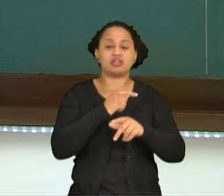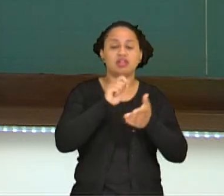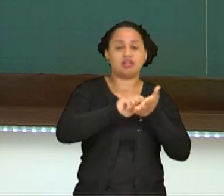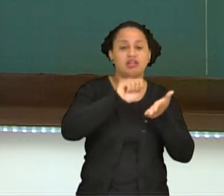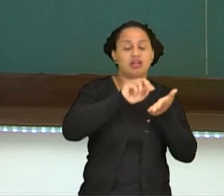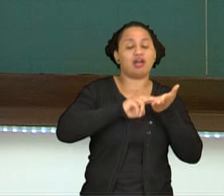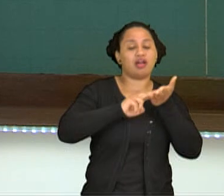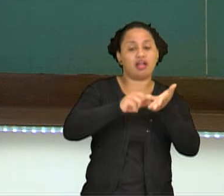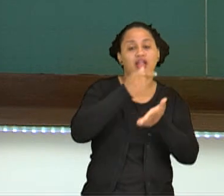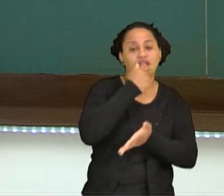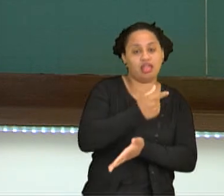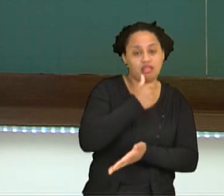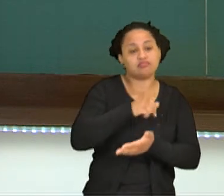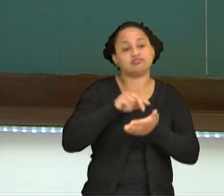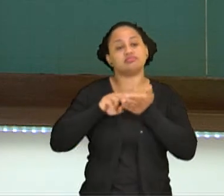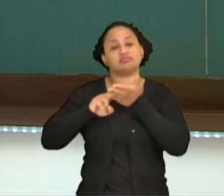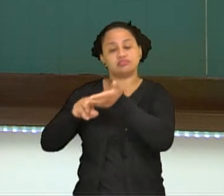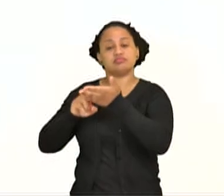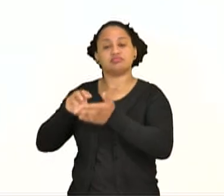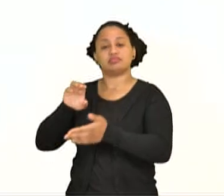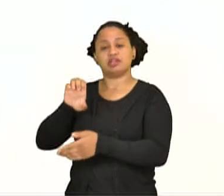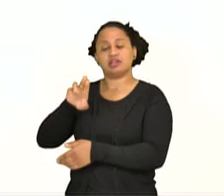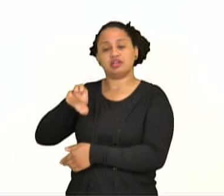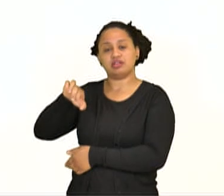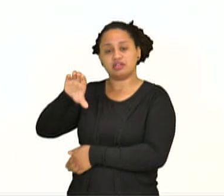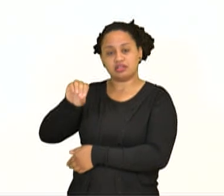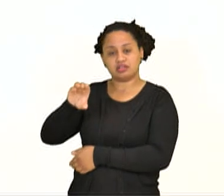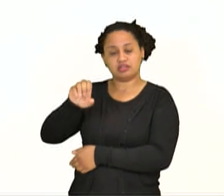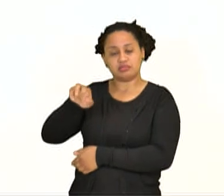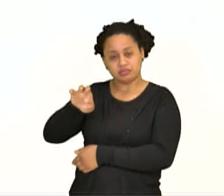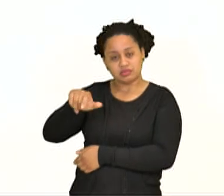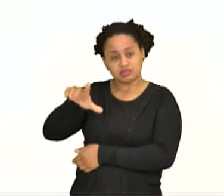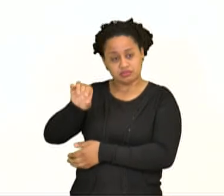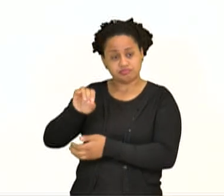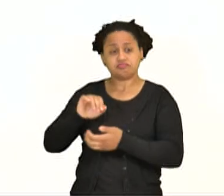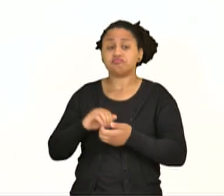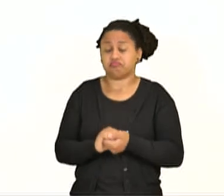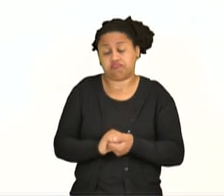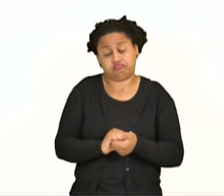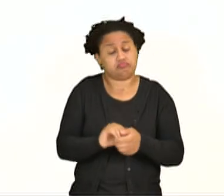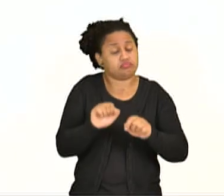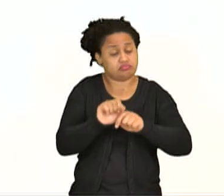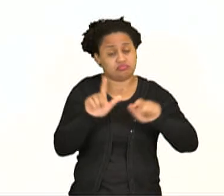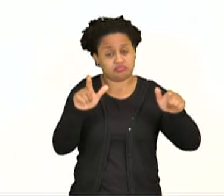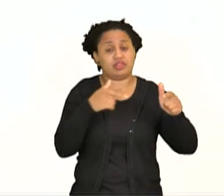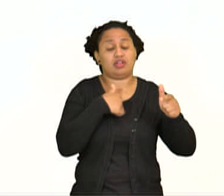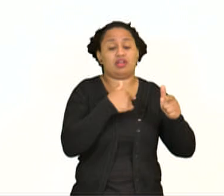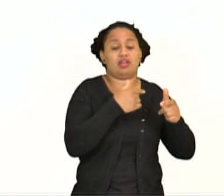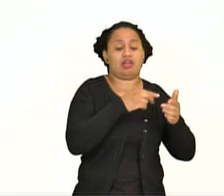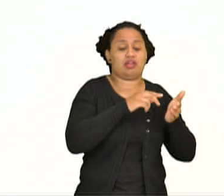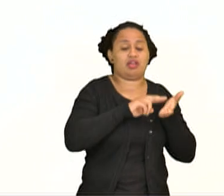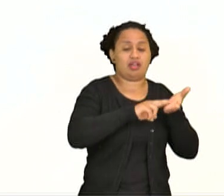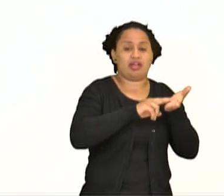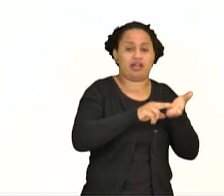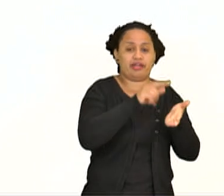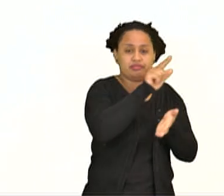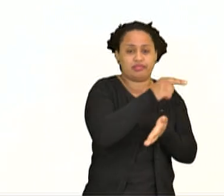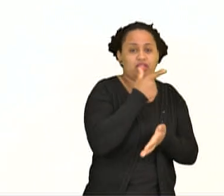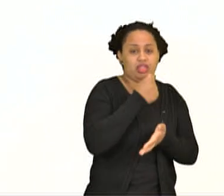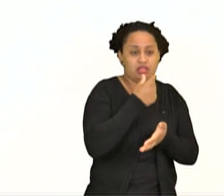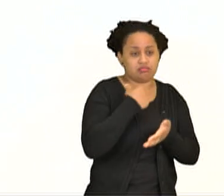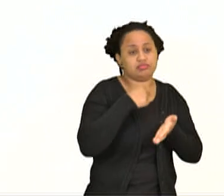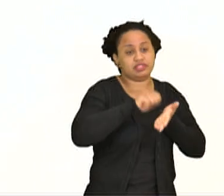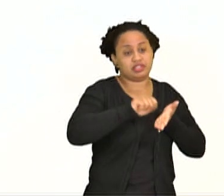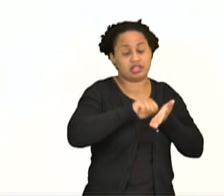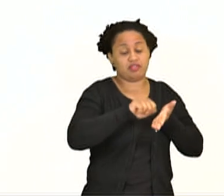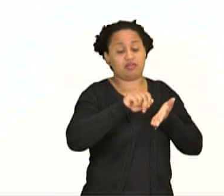Einstein e a do Erasmo Carlos? Fica claro, né, que a carta do Albert Einstein é uma carta pessoal, que ele escreveu lá para a